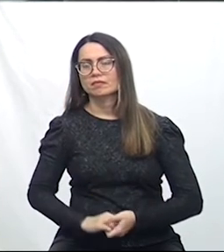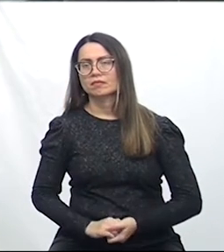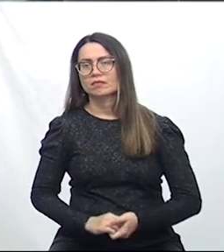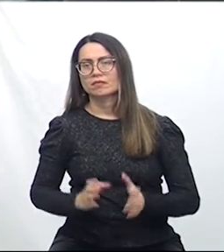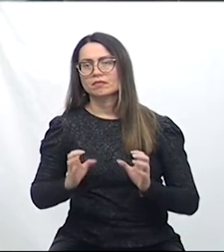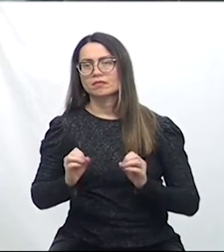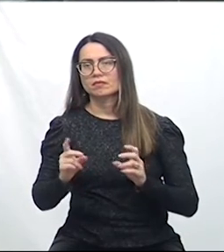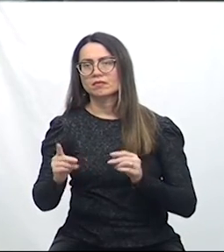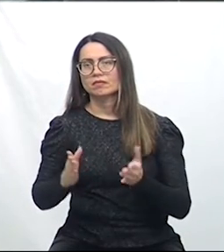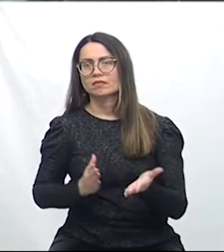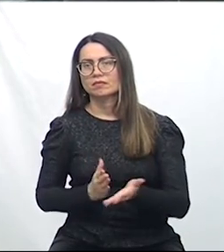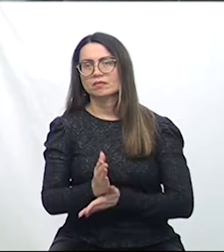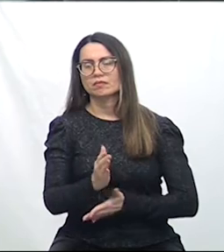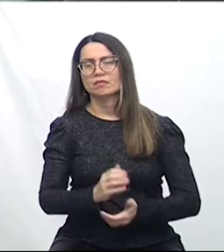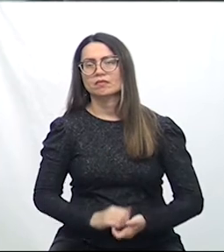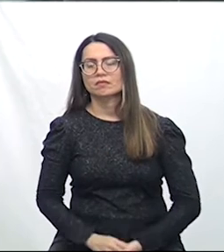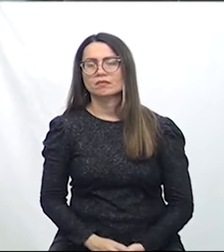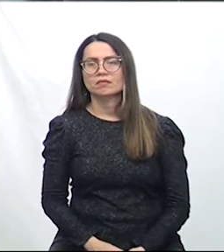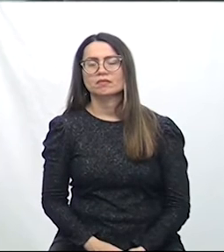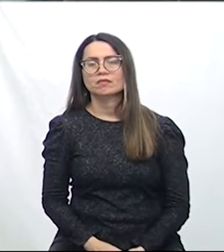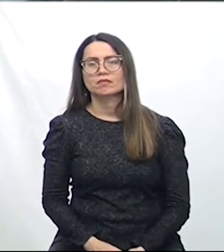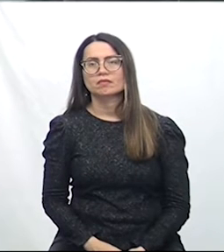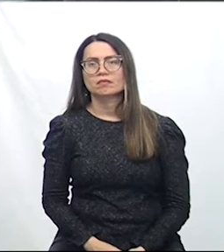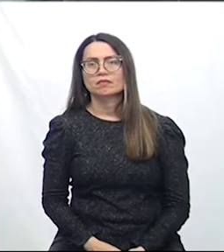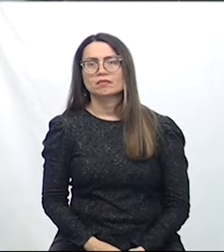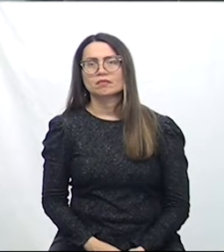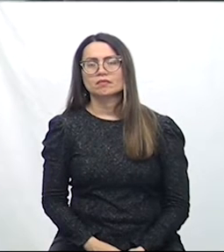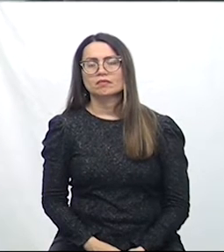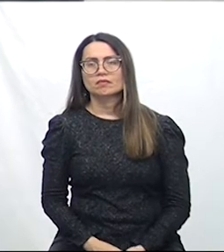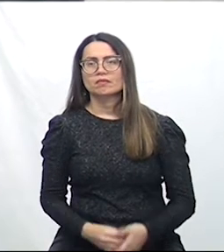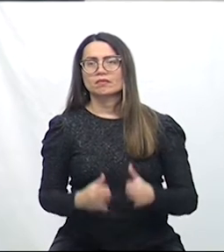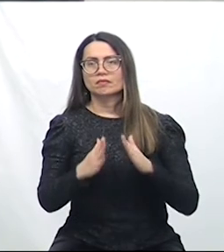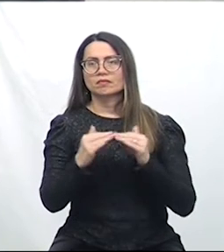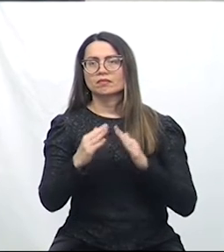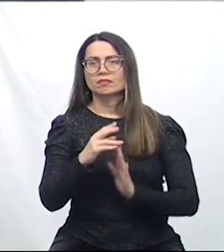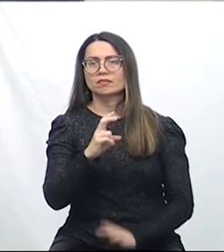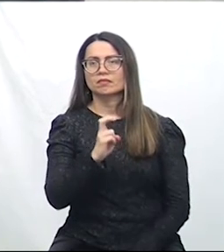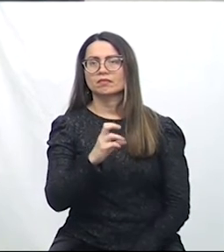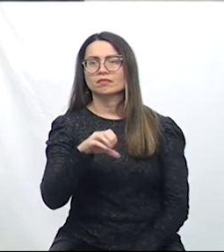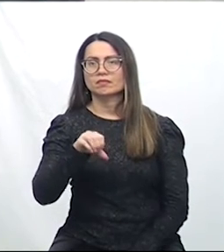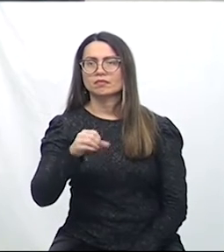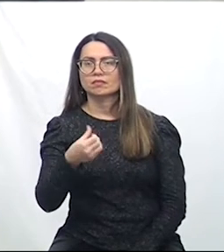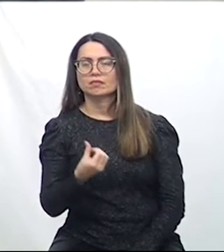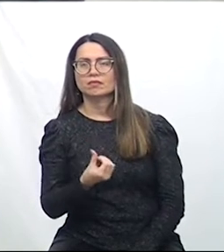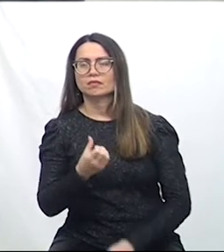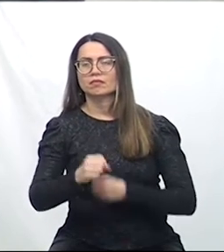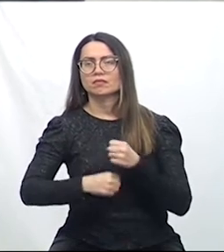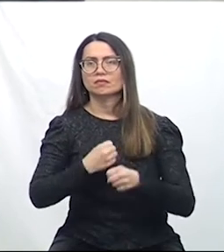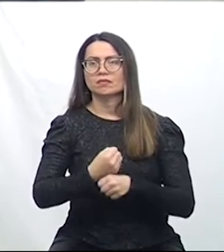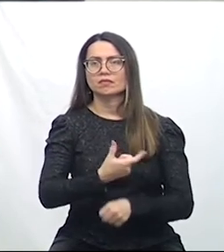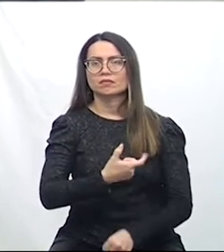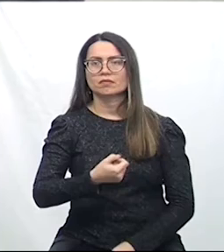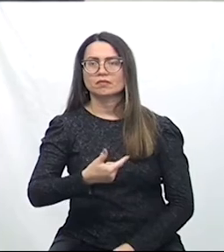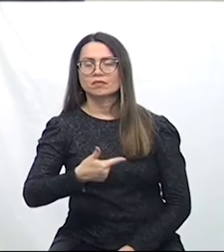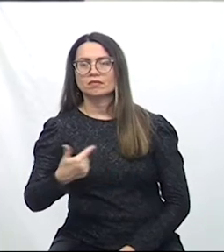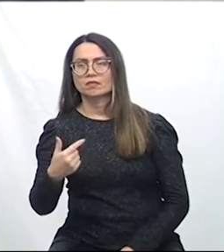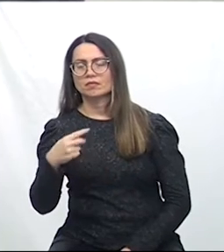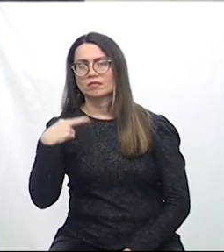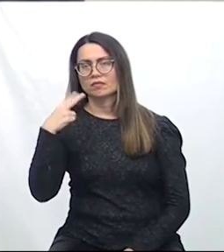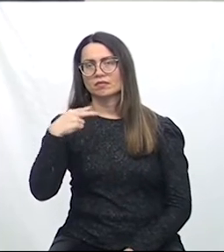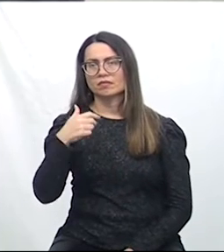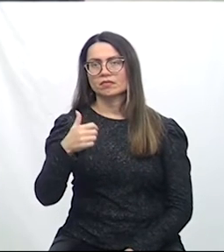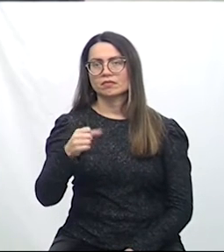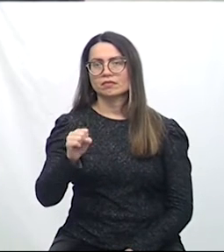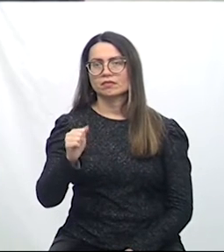contrários se manifestem. Aprovado por unanimidade. Requerimento 596-2022, autora vereadora Sandra Jorge,